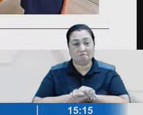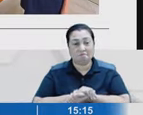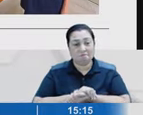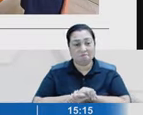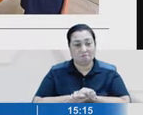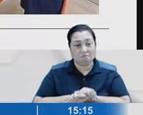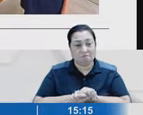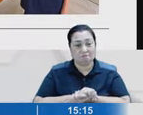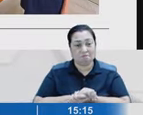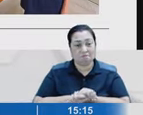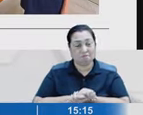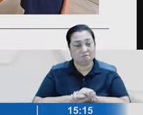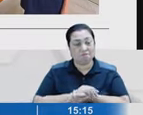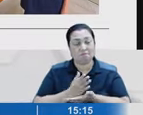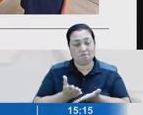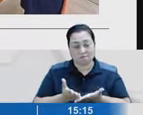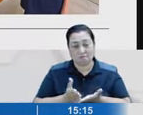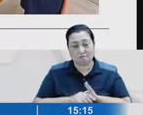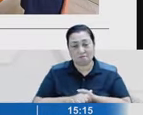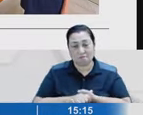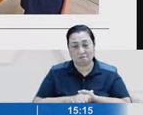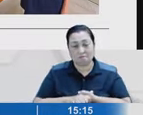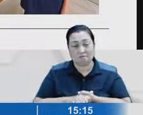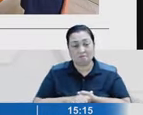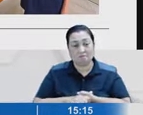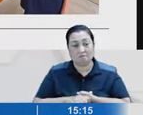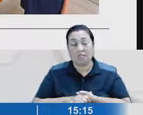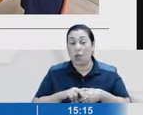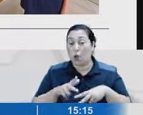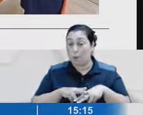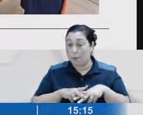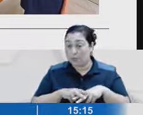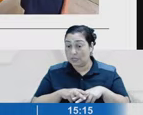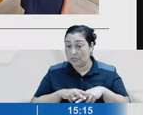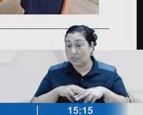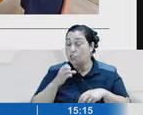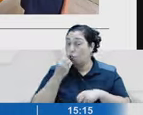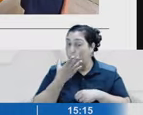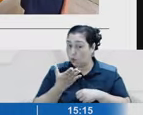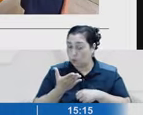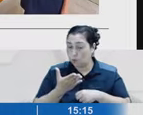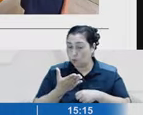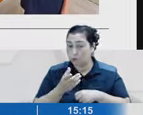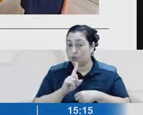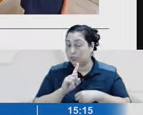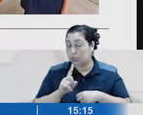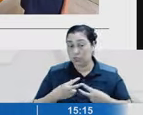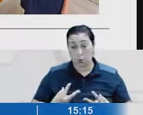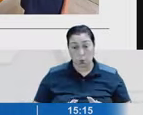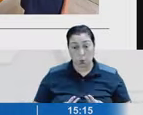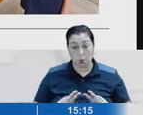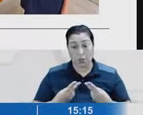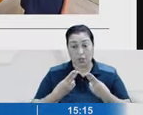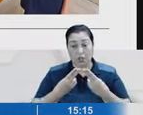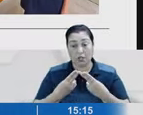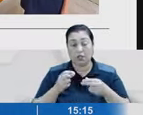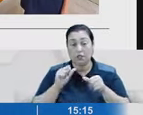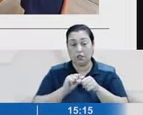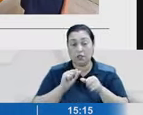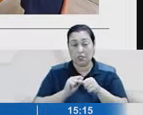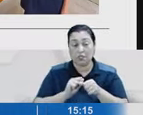nos brindou, né, para a conduta no câncer. Para o paciente é excelente, né? Ele não opera, ele faz a rádio